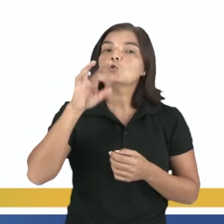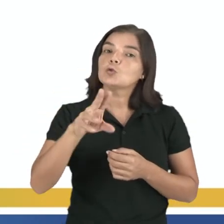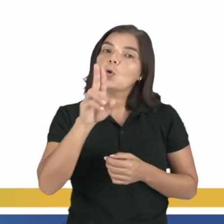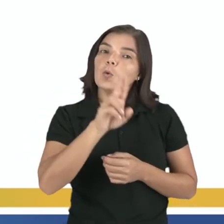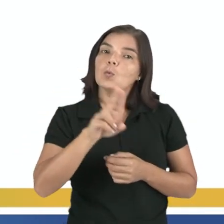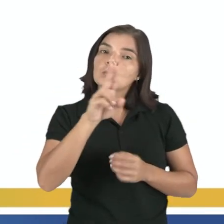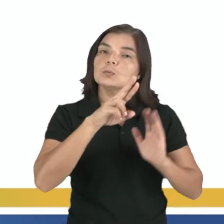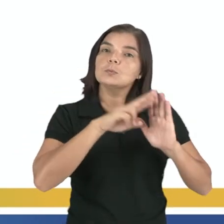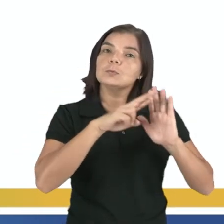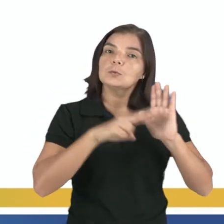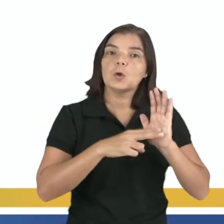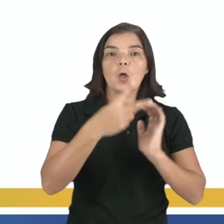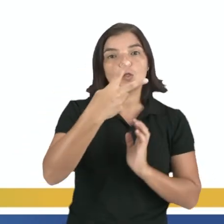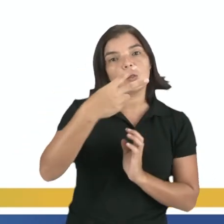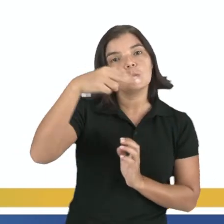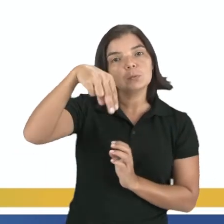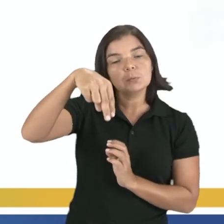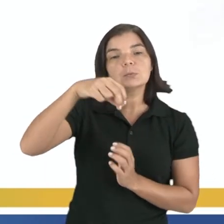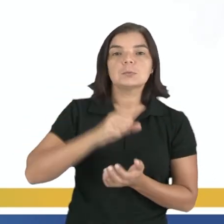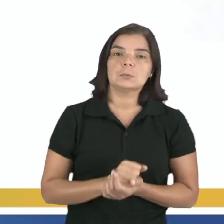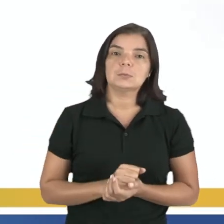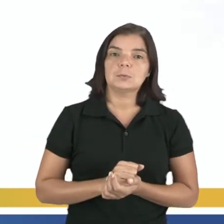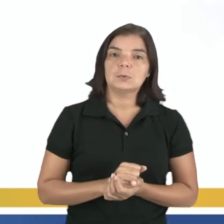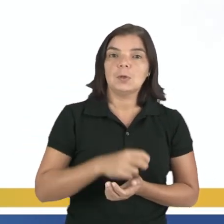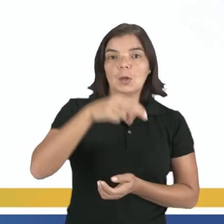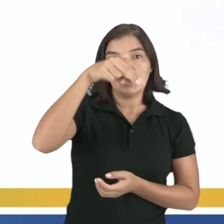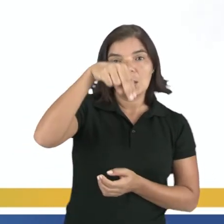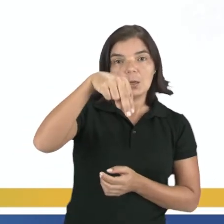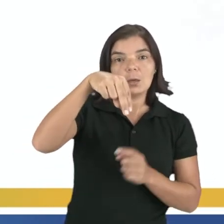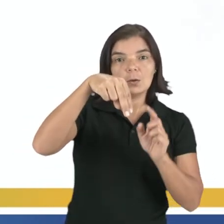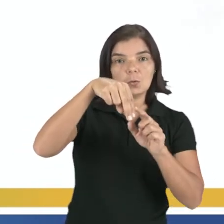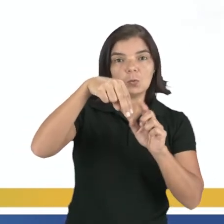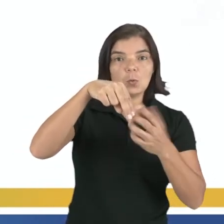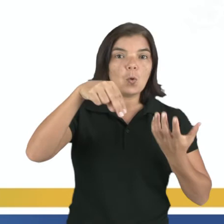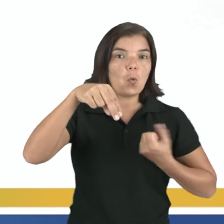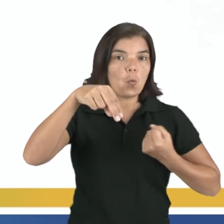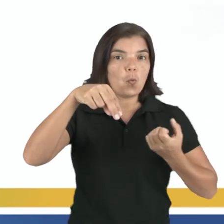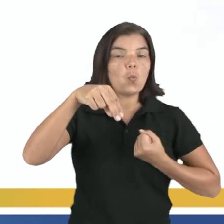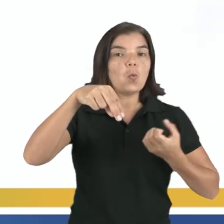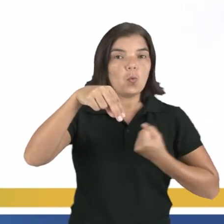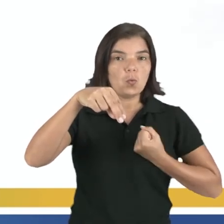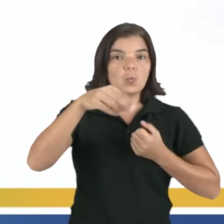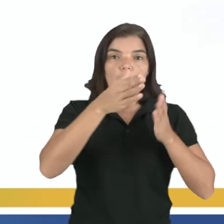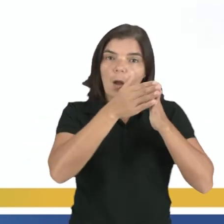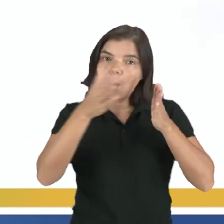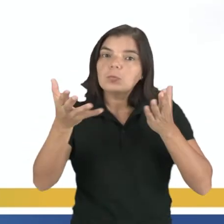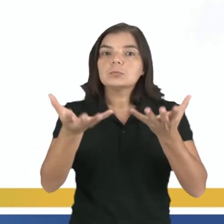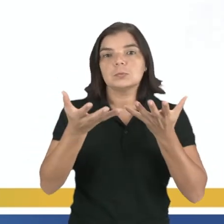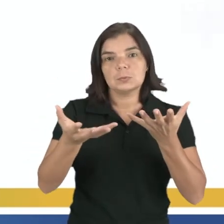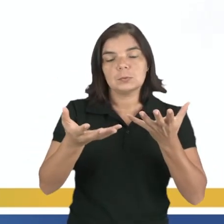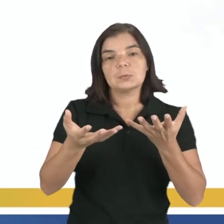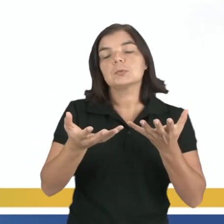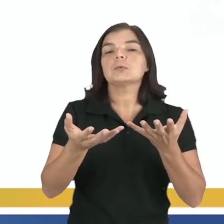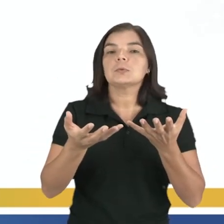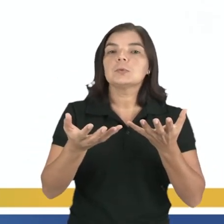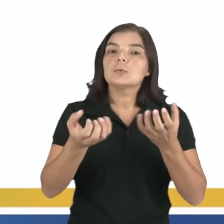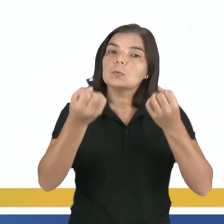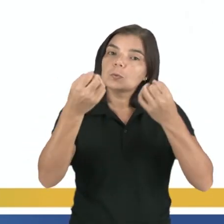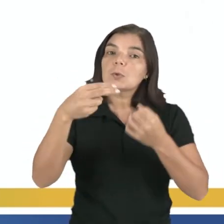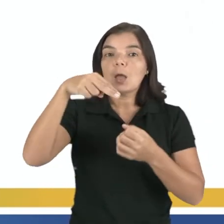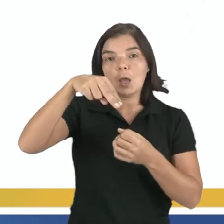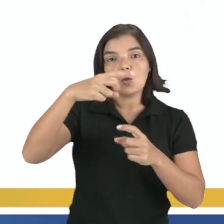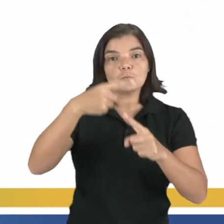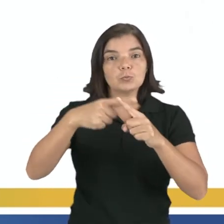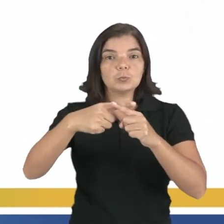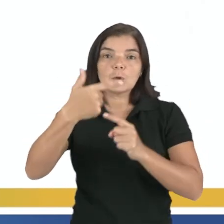a fórmula 2n, sendo n, né, o número que codifica a ordem que eu quero, basta multiplicar n por 2